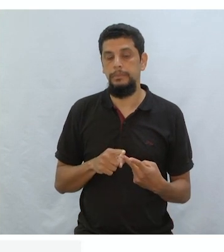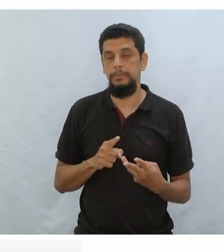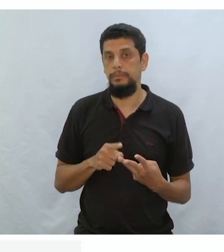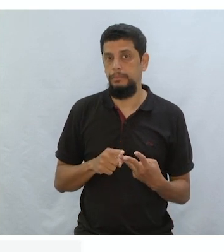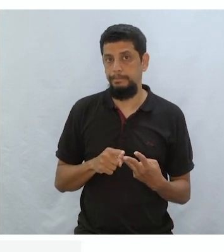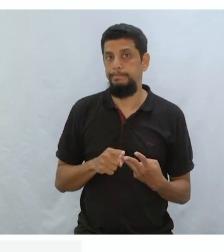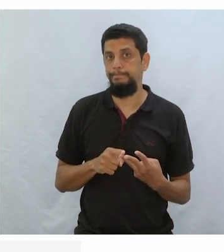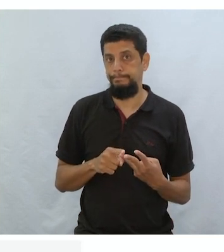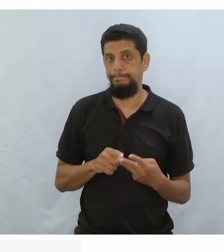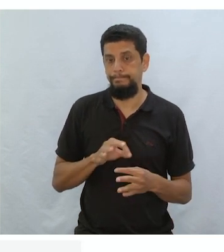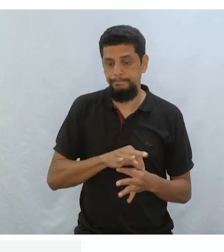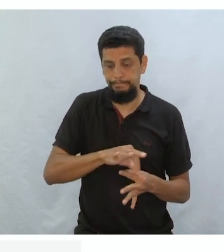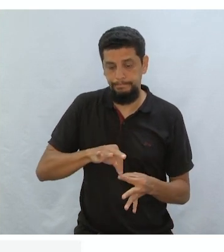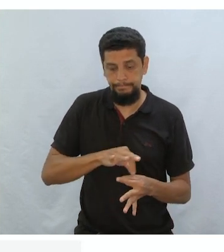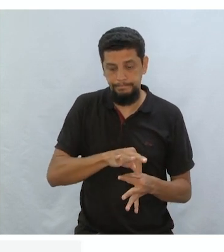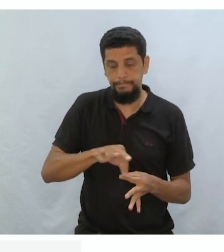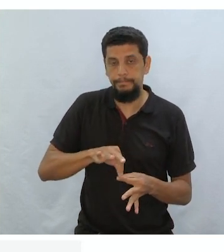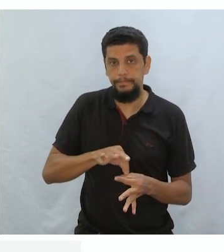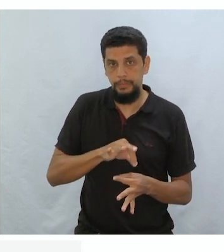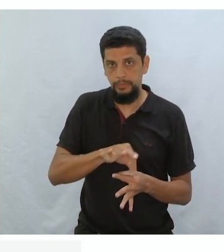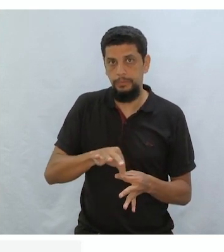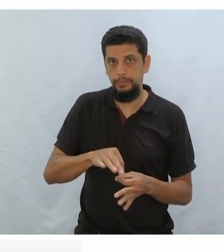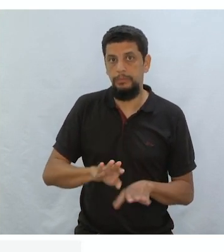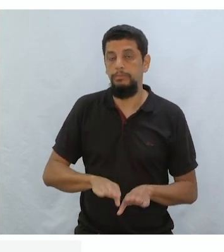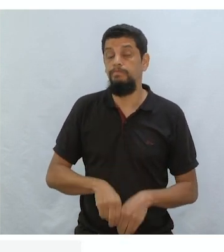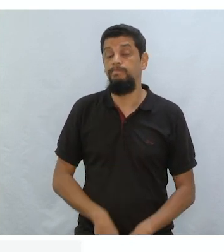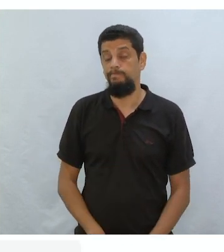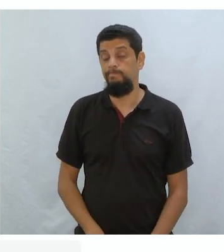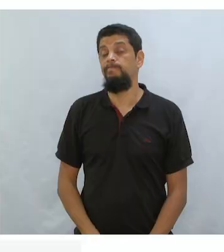2, 3.